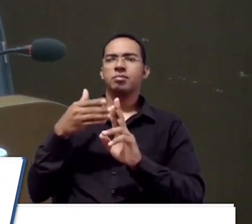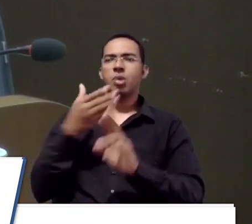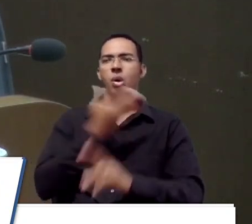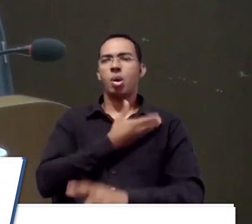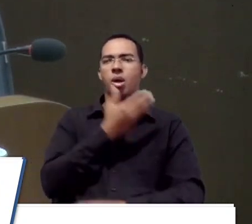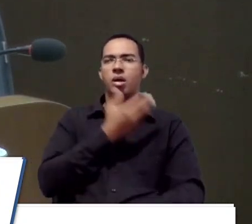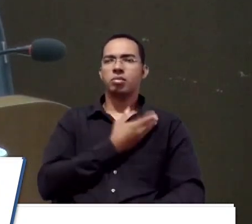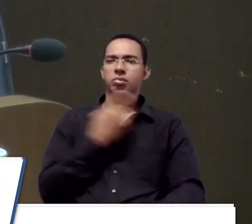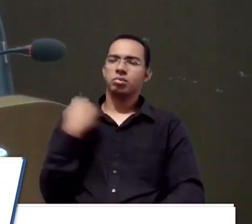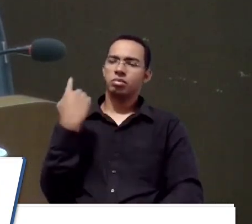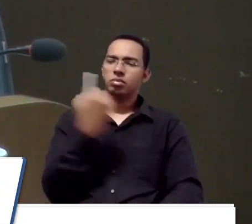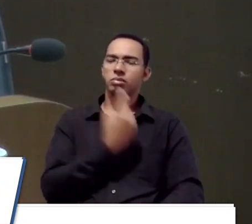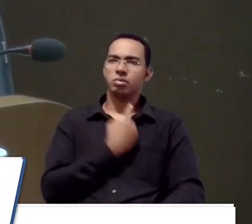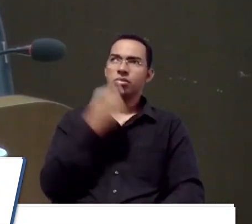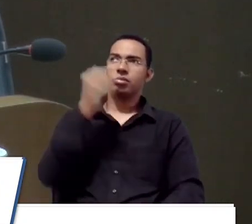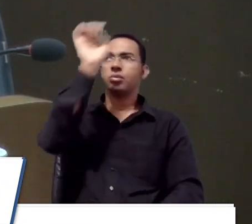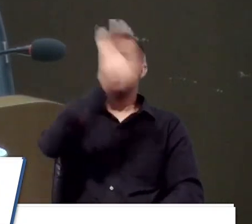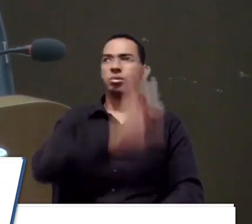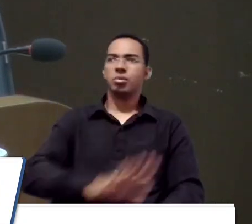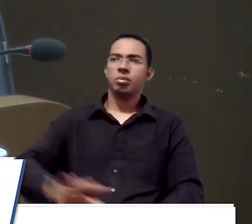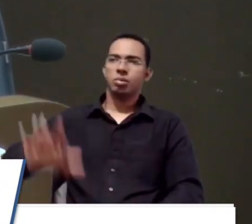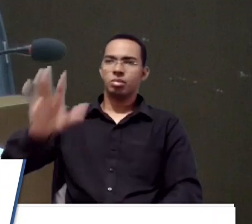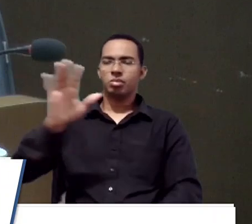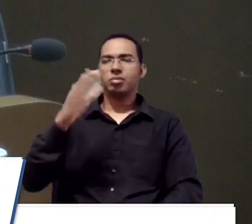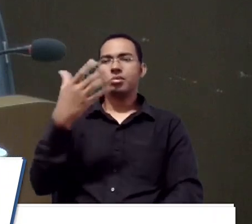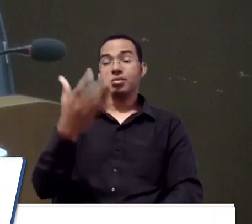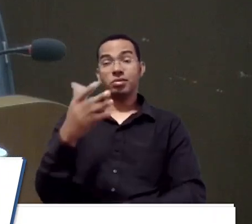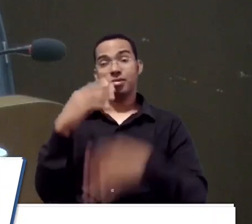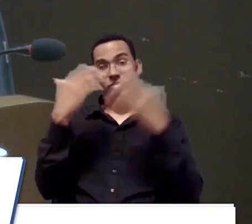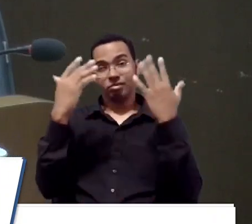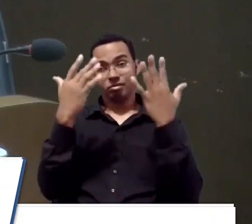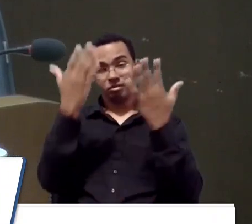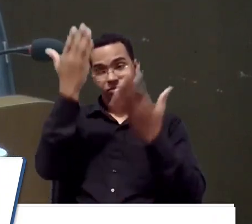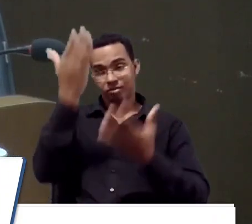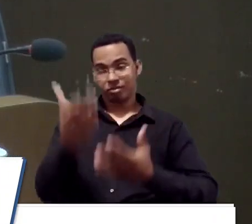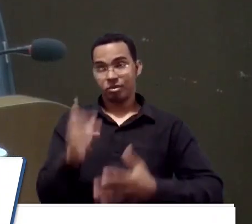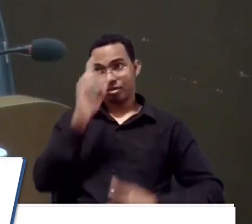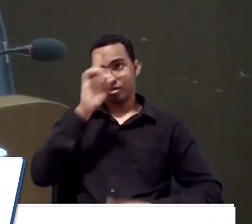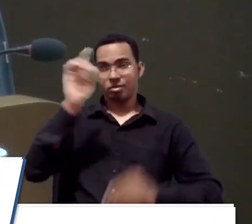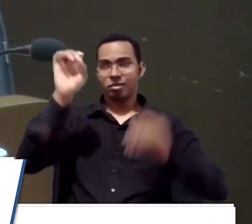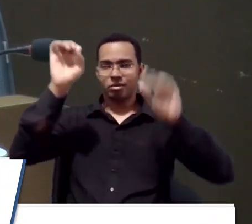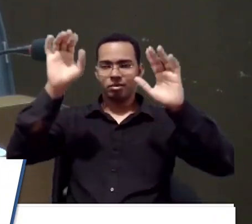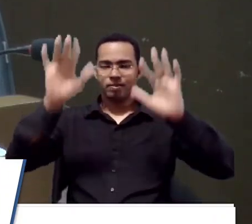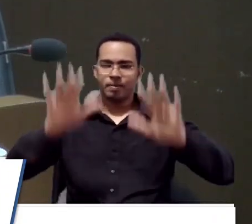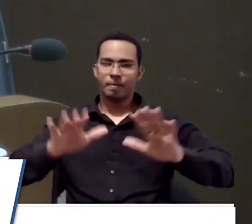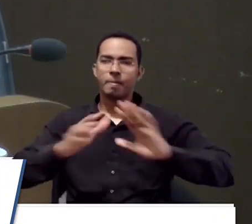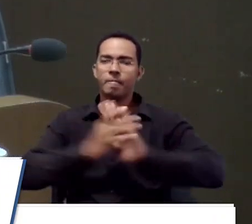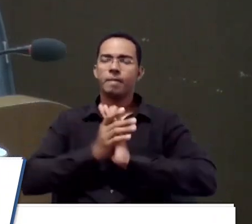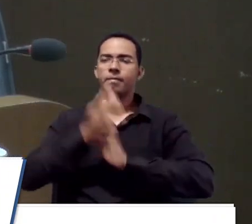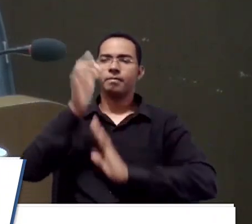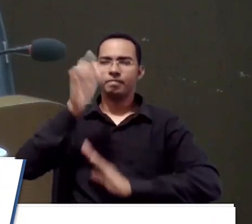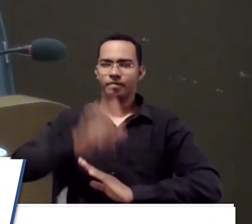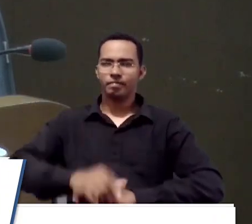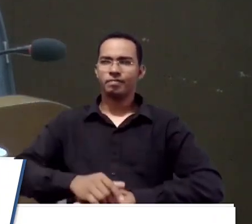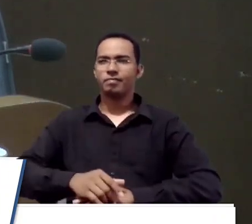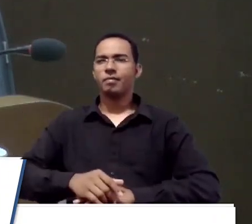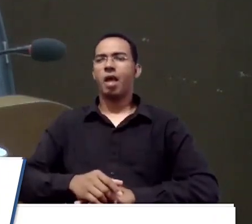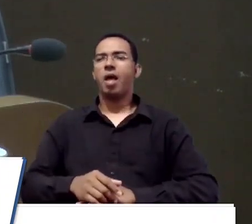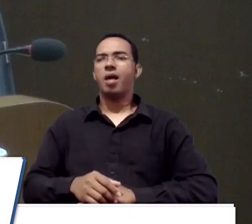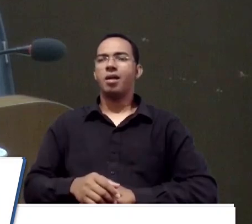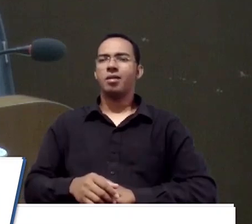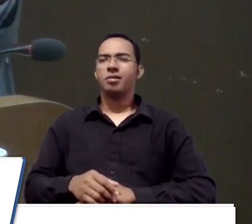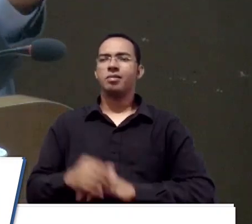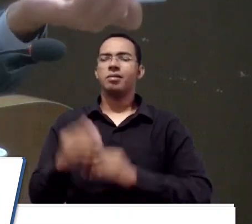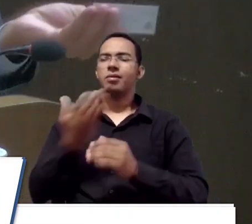nós temos pelo Brasil todo. Então, parabéns à senhora, que Deus a abençoe. Mais uma vez finalizo ali, meu